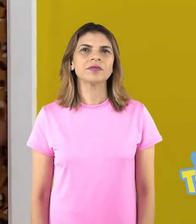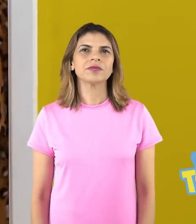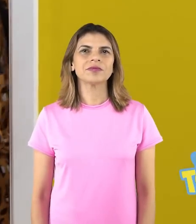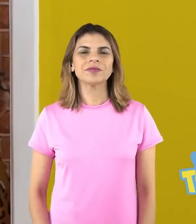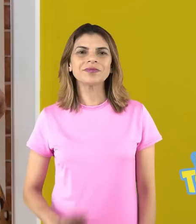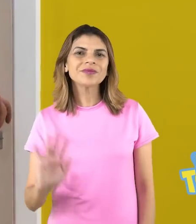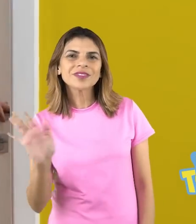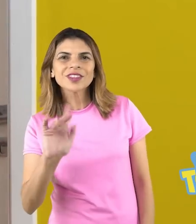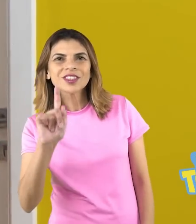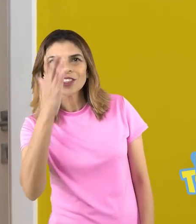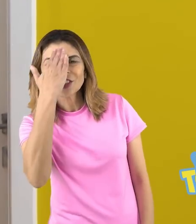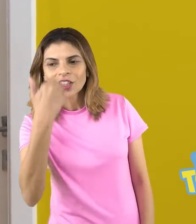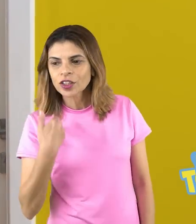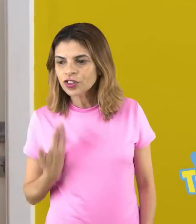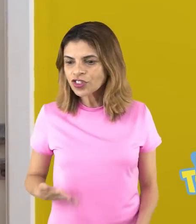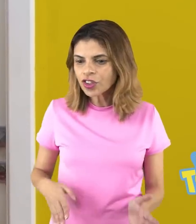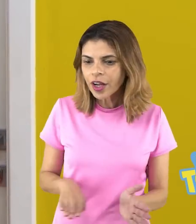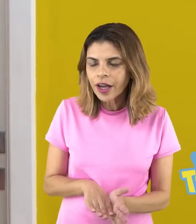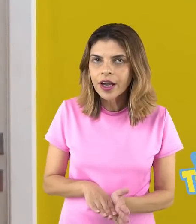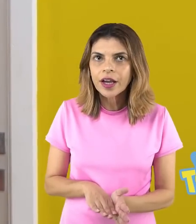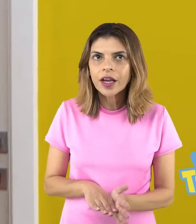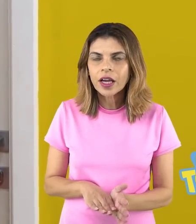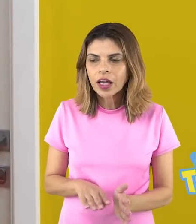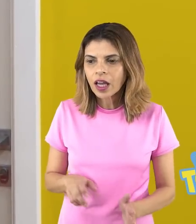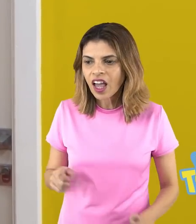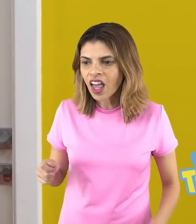Oi Gi eu já cheguei